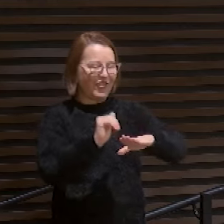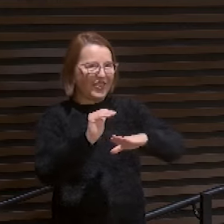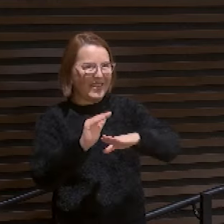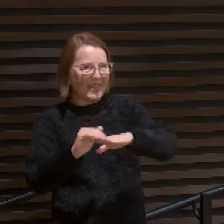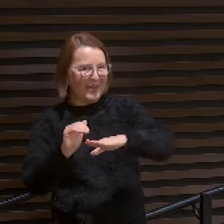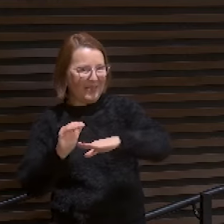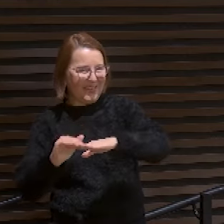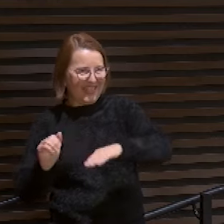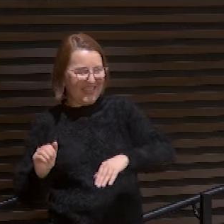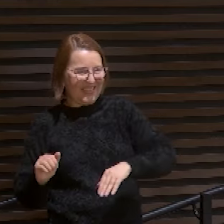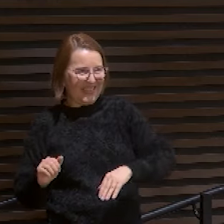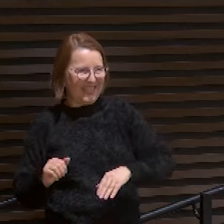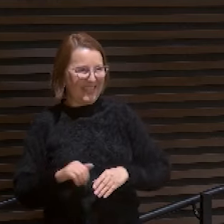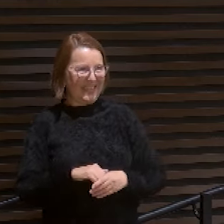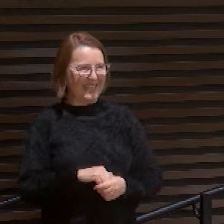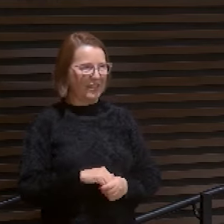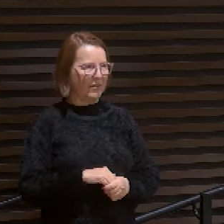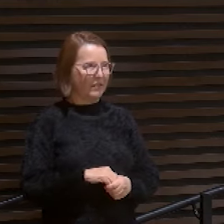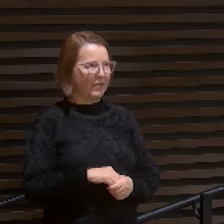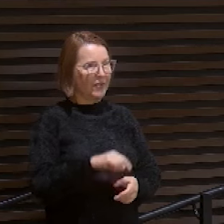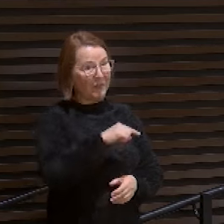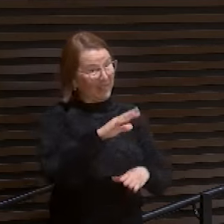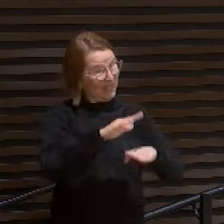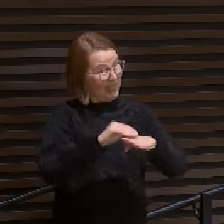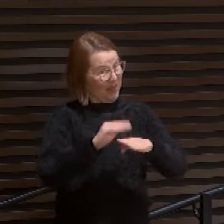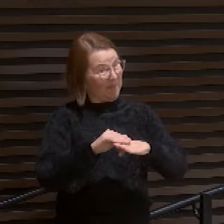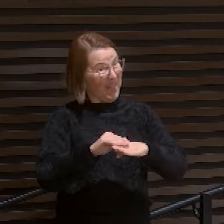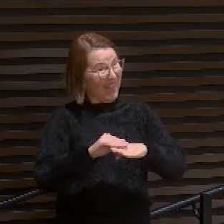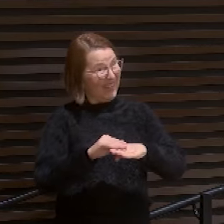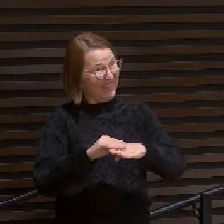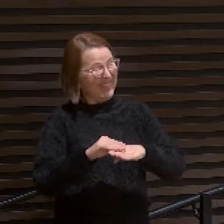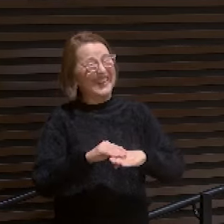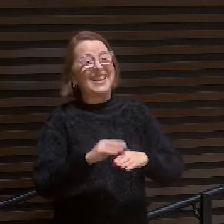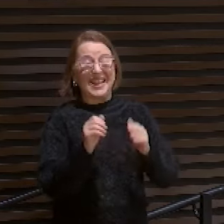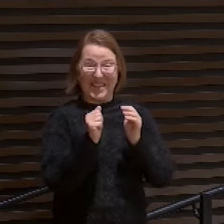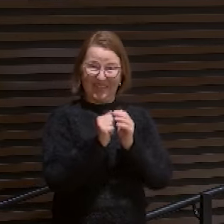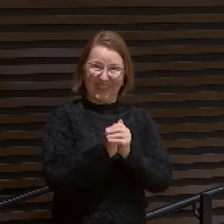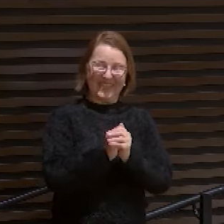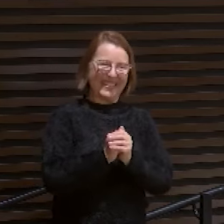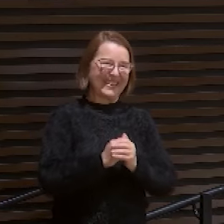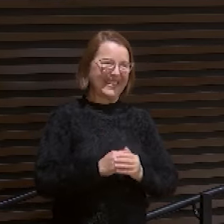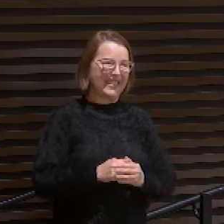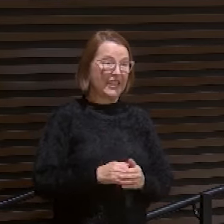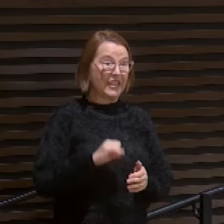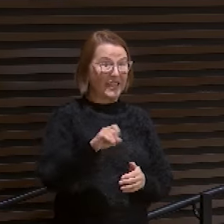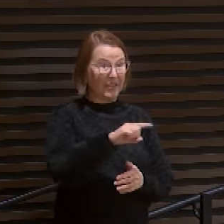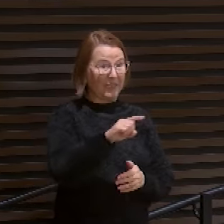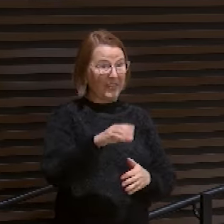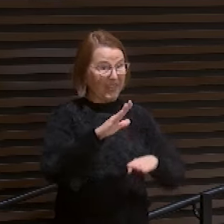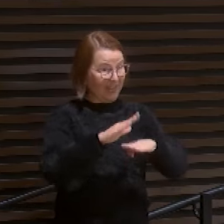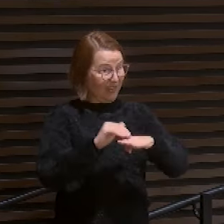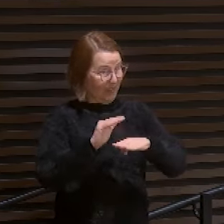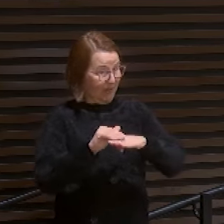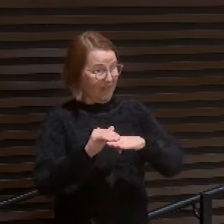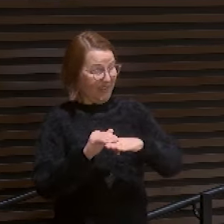chamados. Você foi chamado ou não? Se você foi chamado,